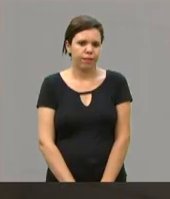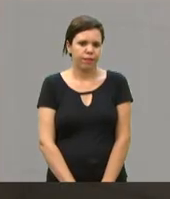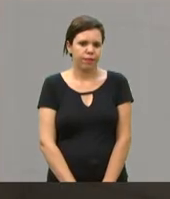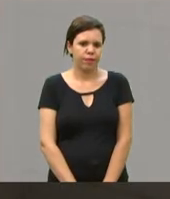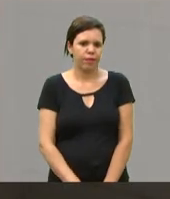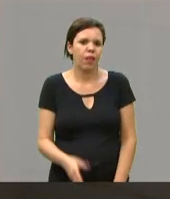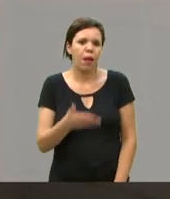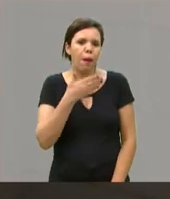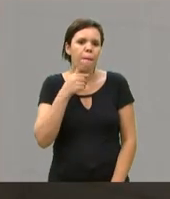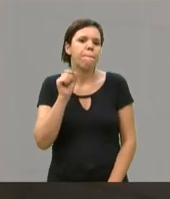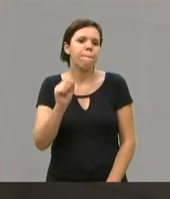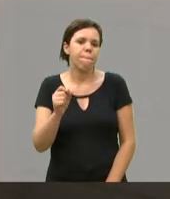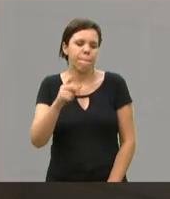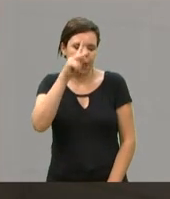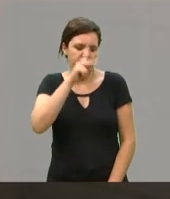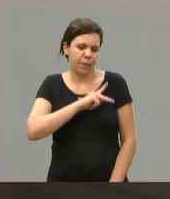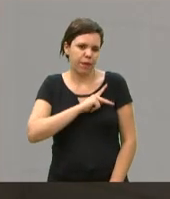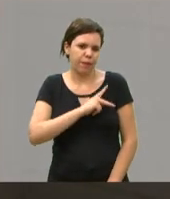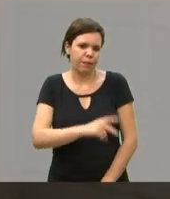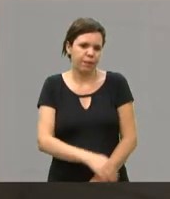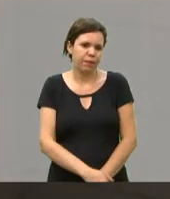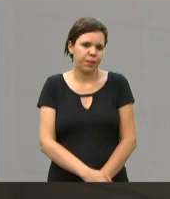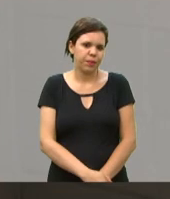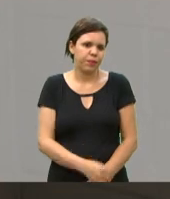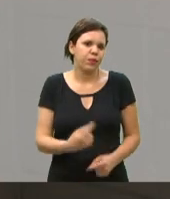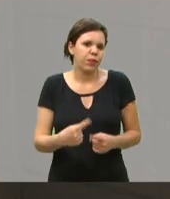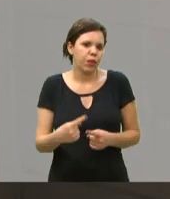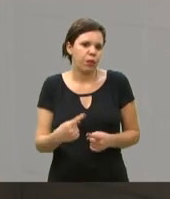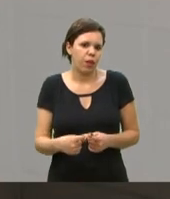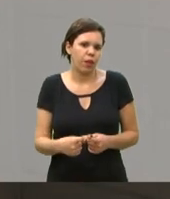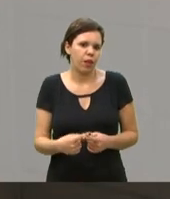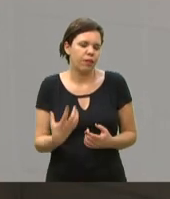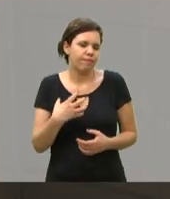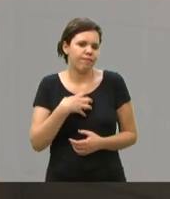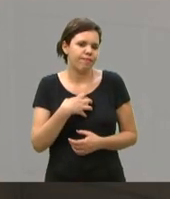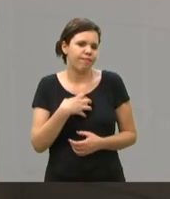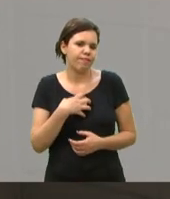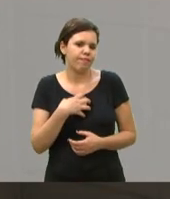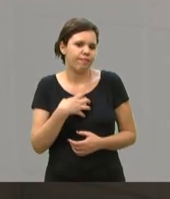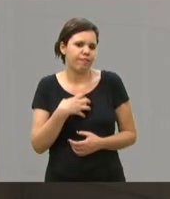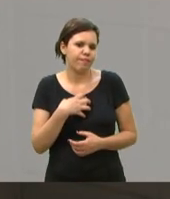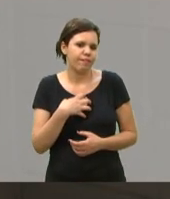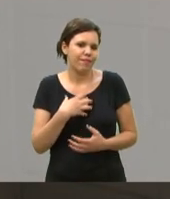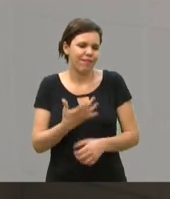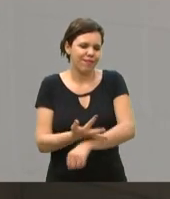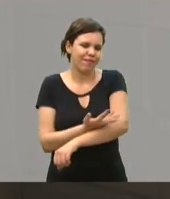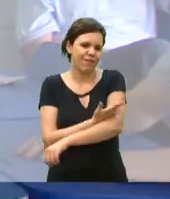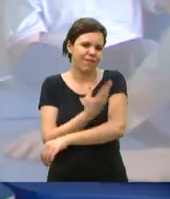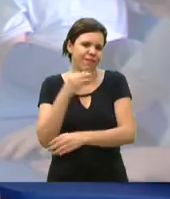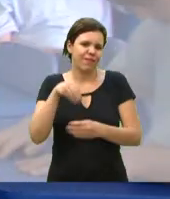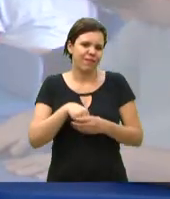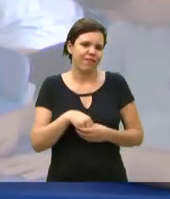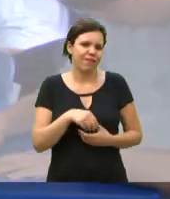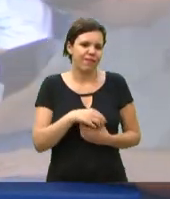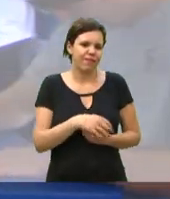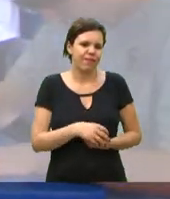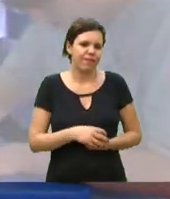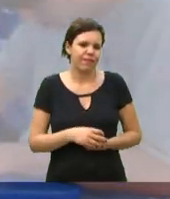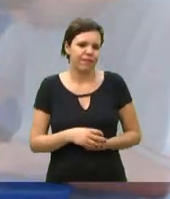019-3272-2520. É melhor para mim, porque eu me sinto uma emoção aqui dentro.